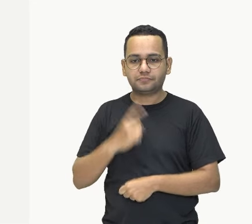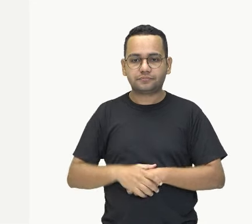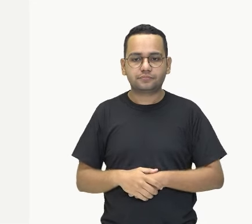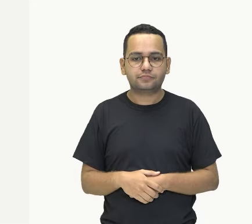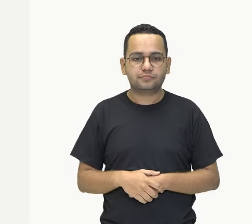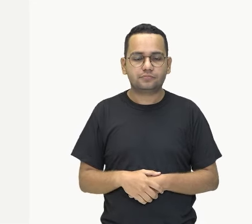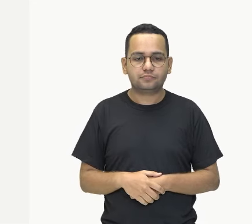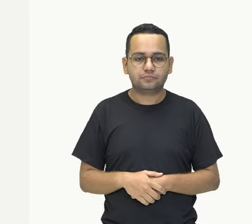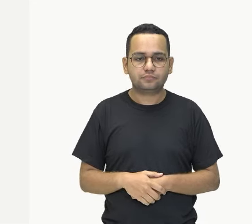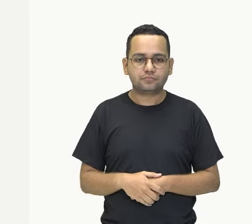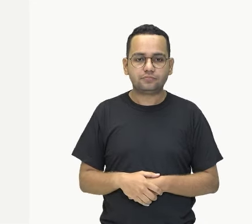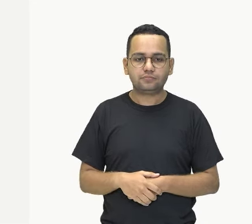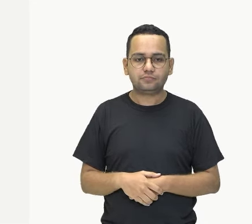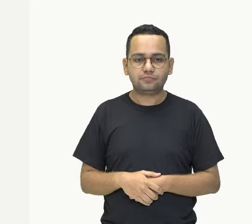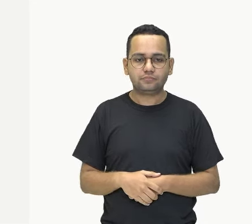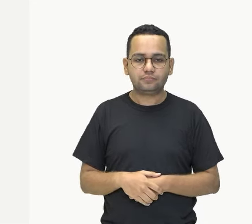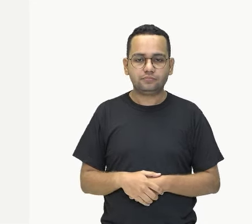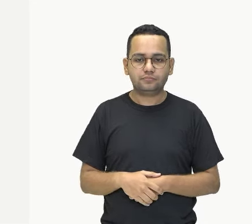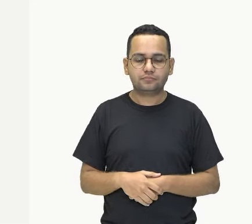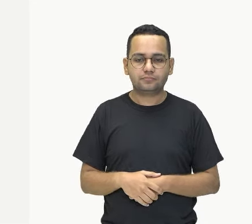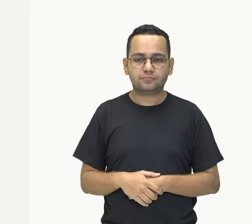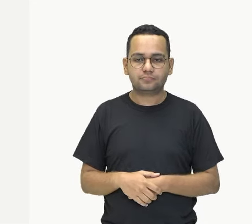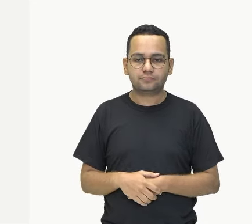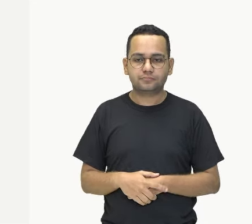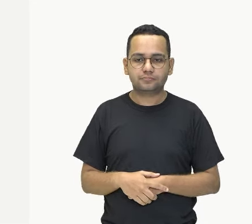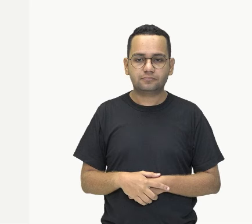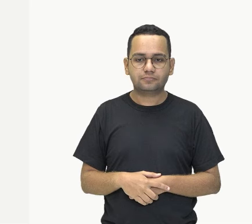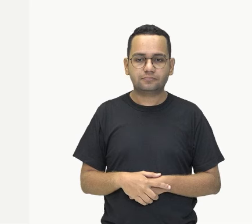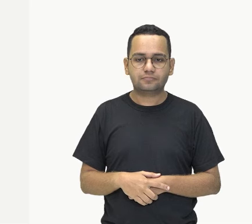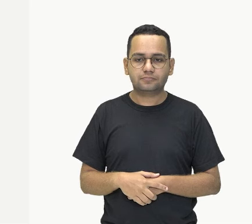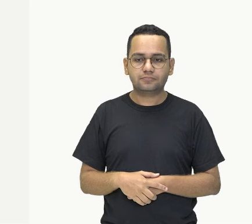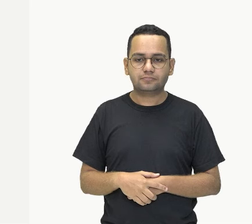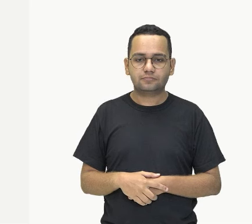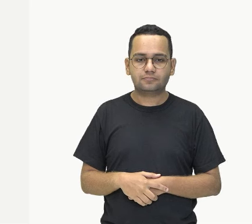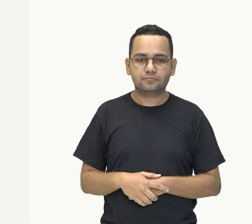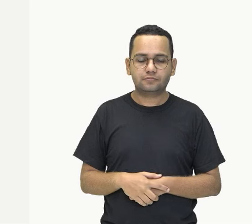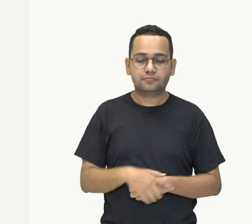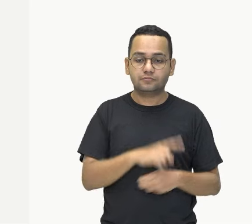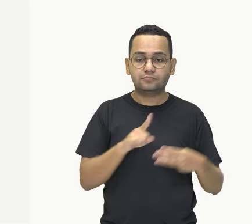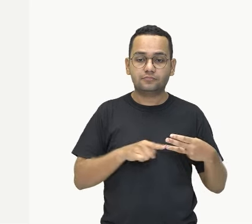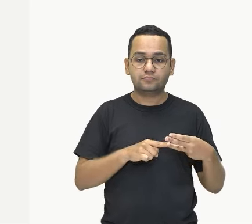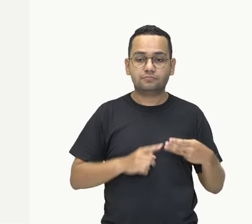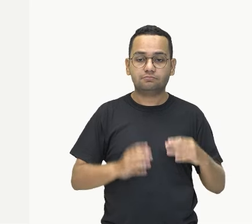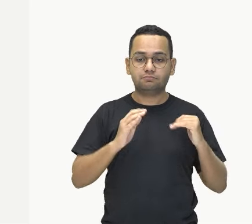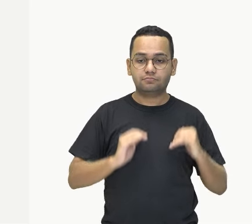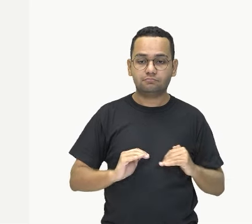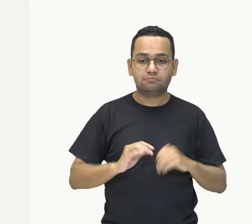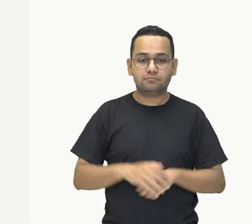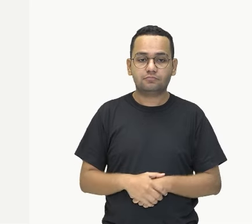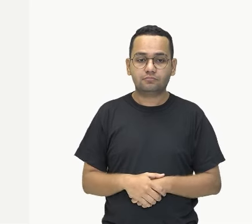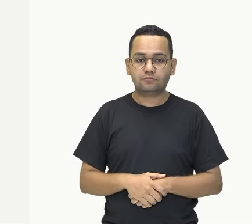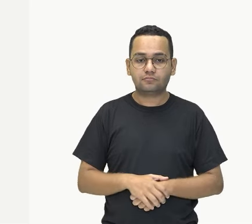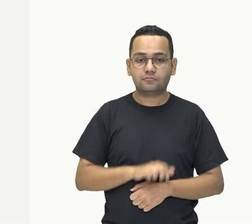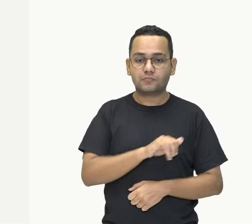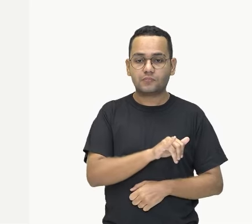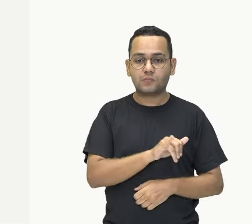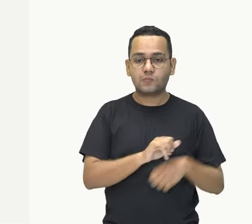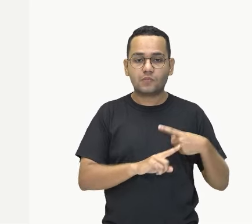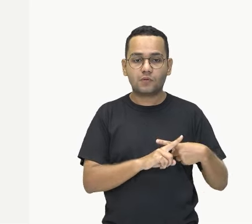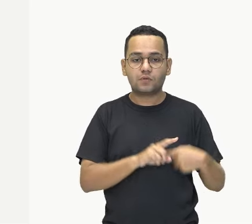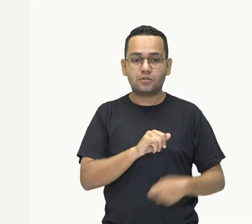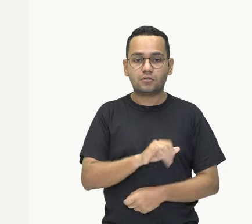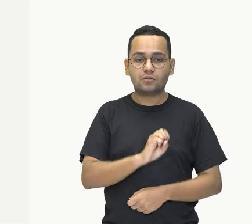será a elevado à nona potência. Próximo exemplo, y vezes y